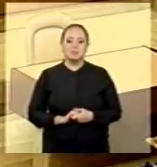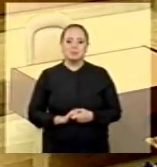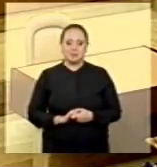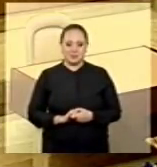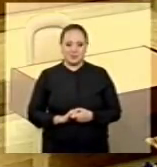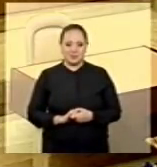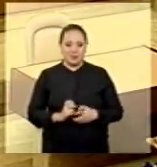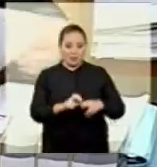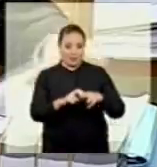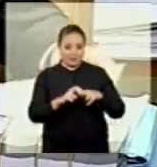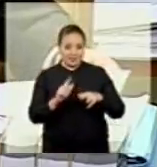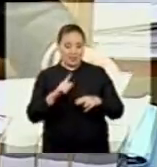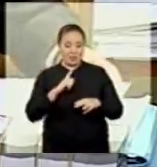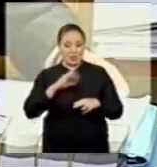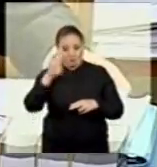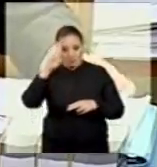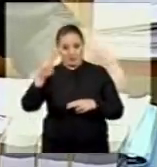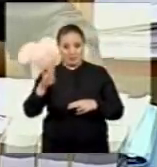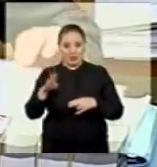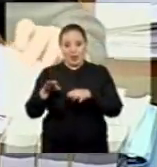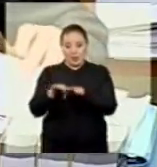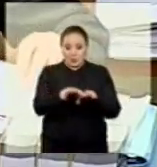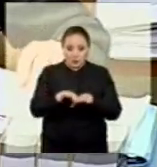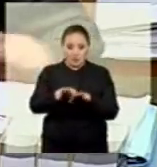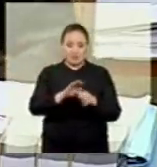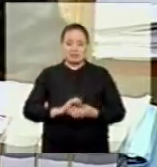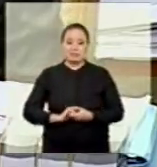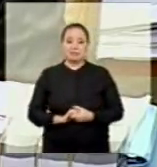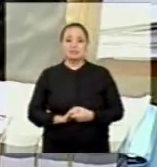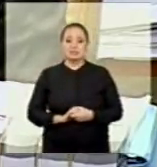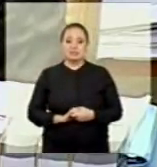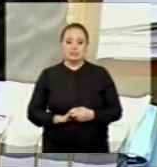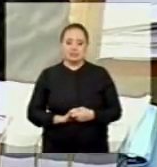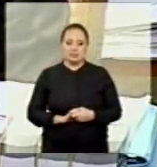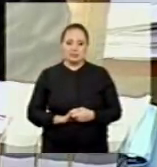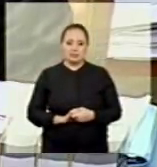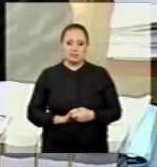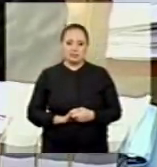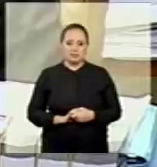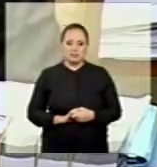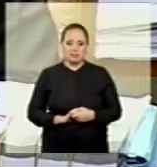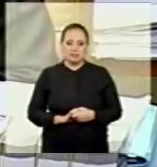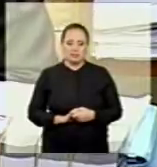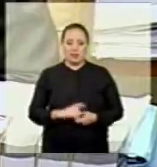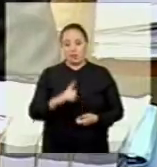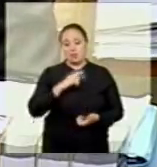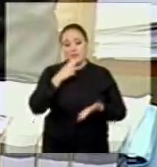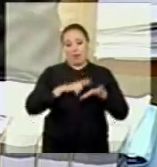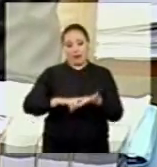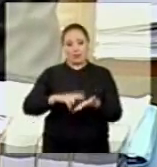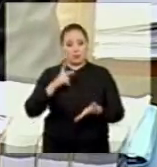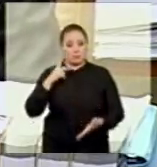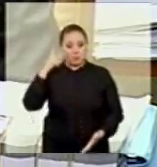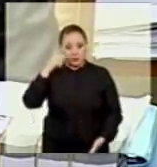da igualdade. Ninguém ignora que a Carta Política do Império do Brasil, outorgada em